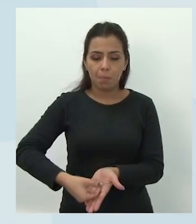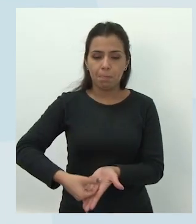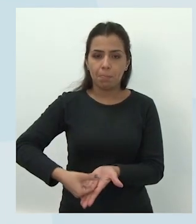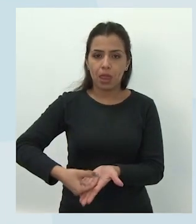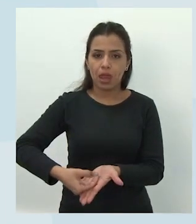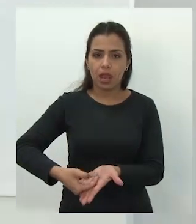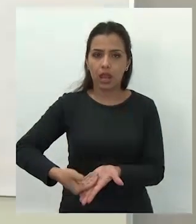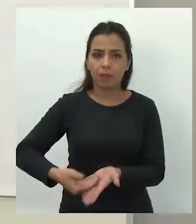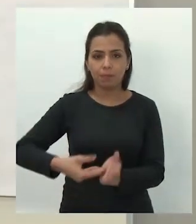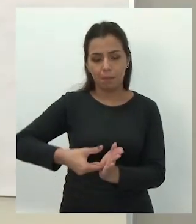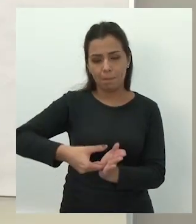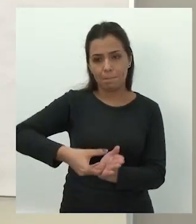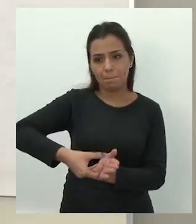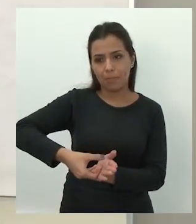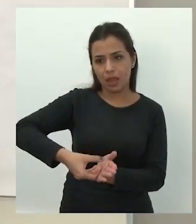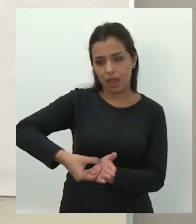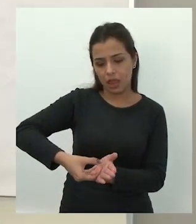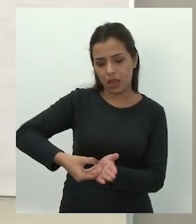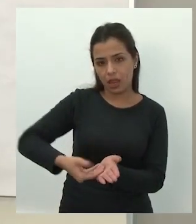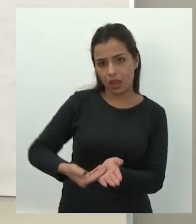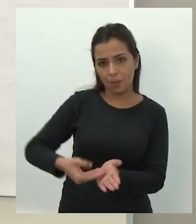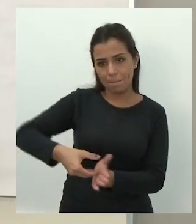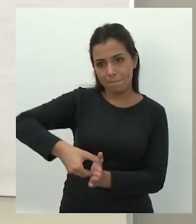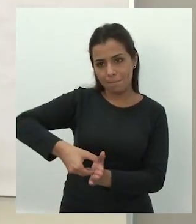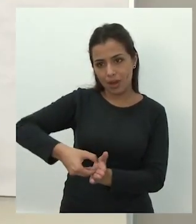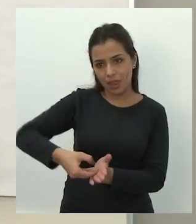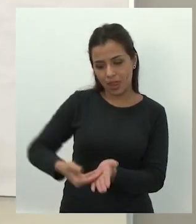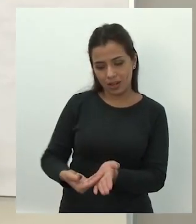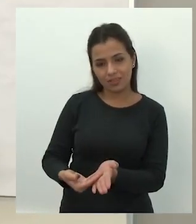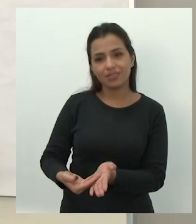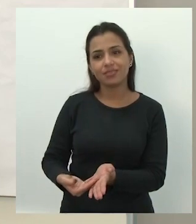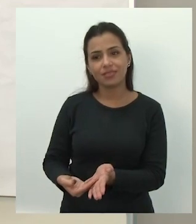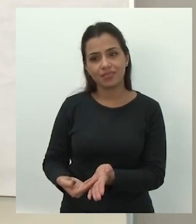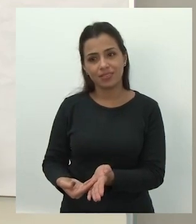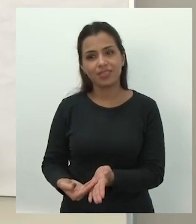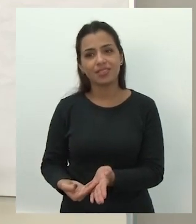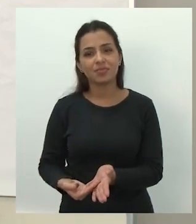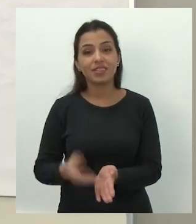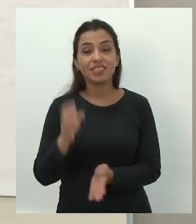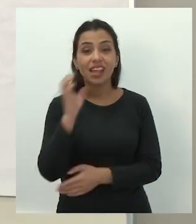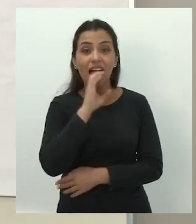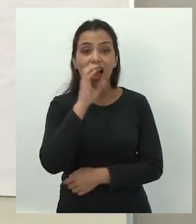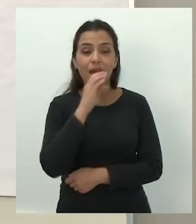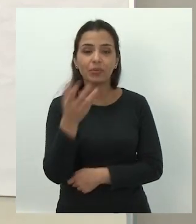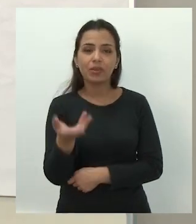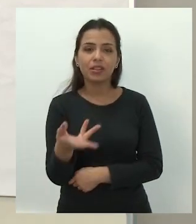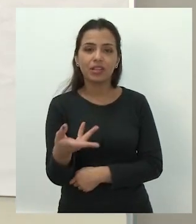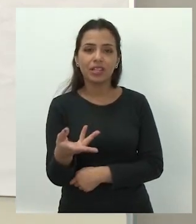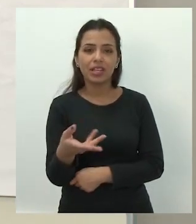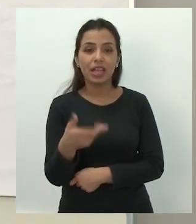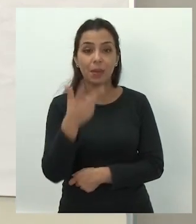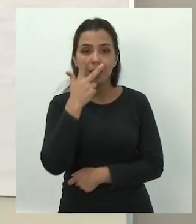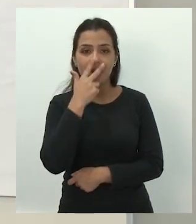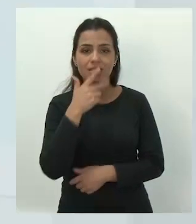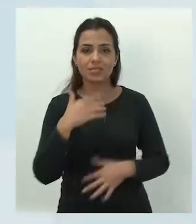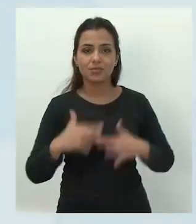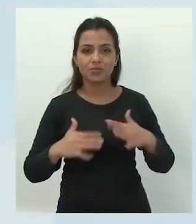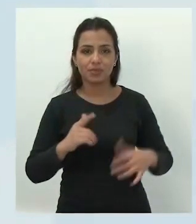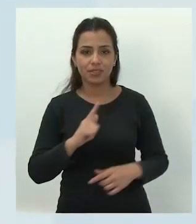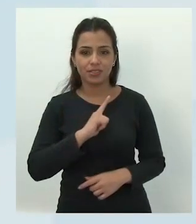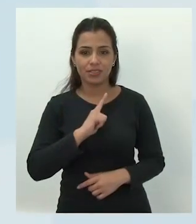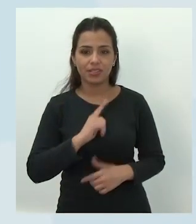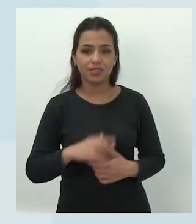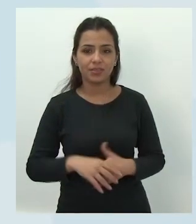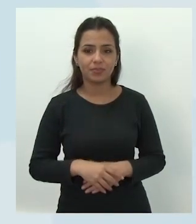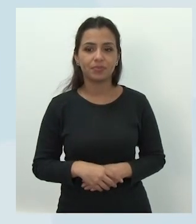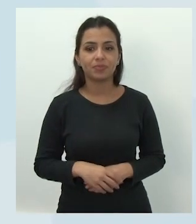dedão e ó, vai, né, fazendo aqui, ó, e vai virando, né, rapidamente essas páginas, tá bom? Ou vocês podem fazer também uma